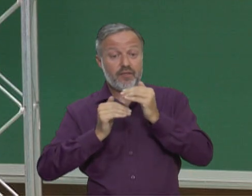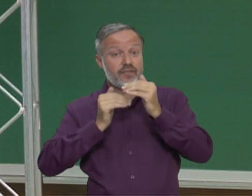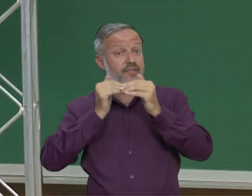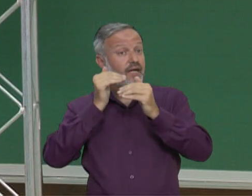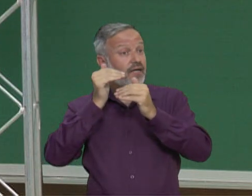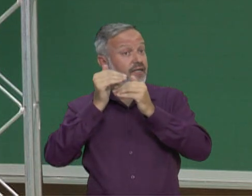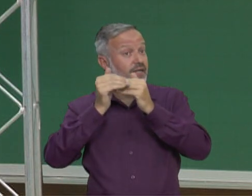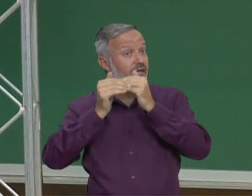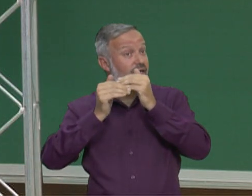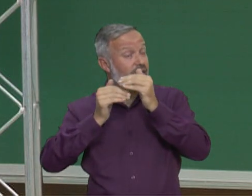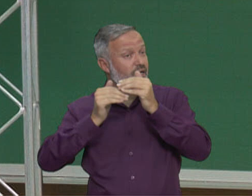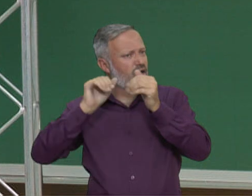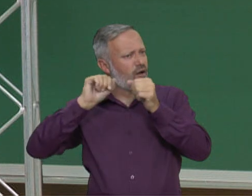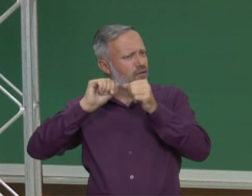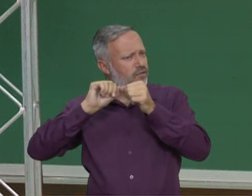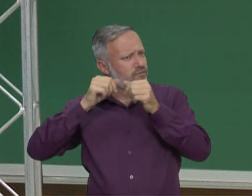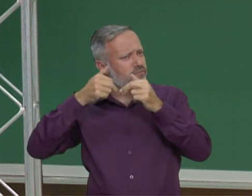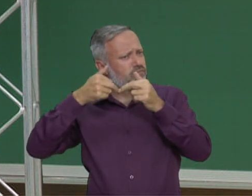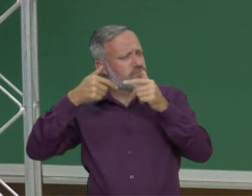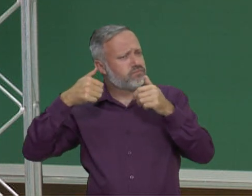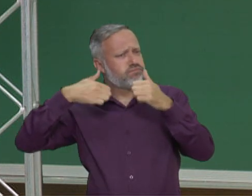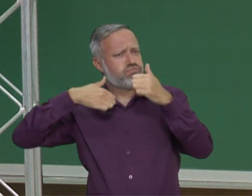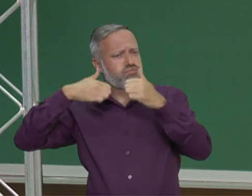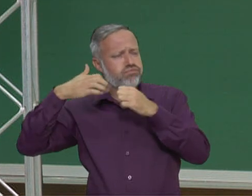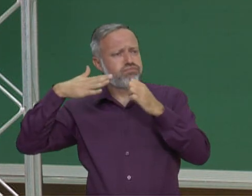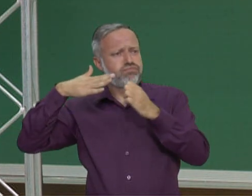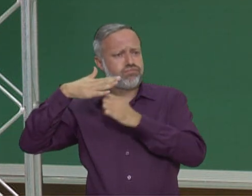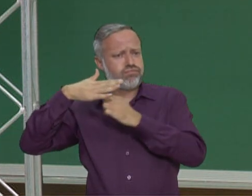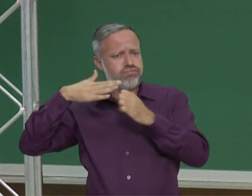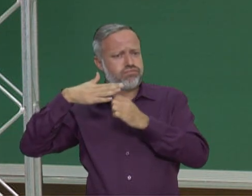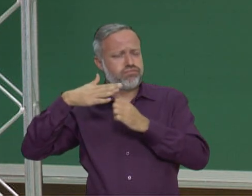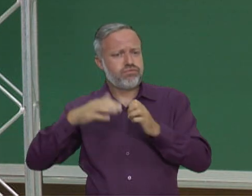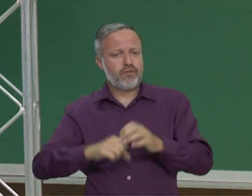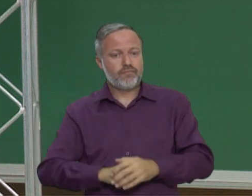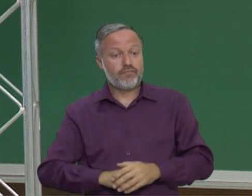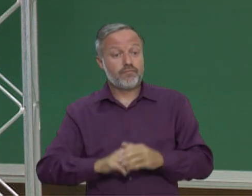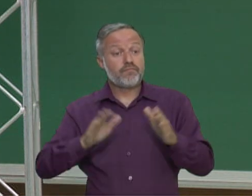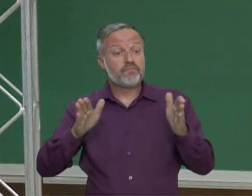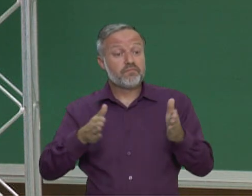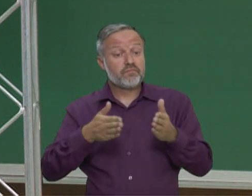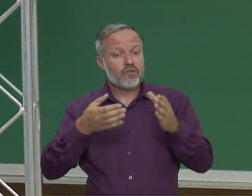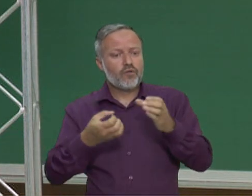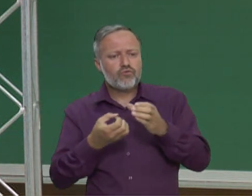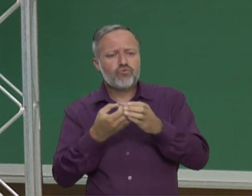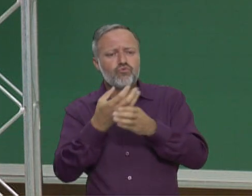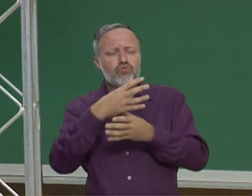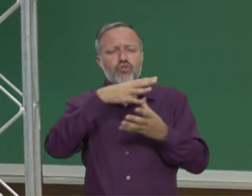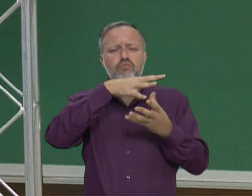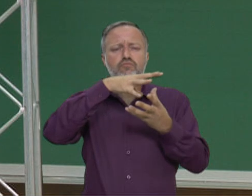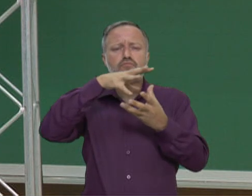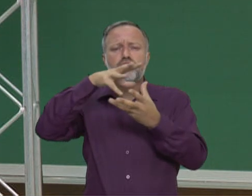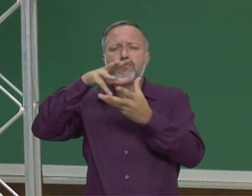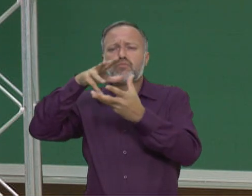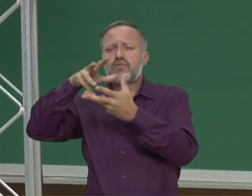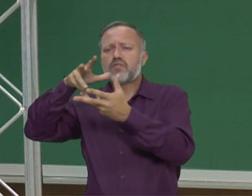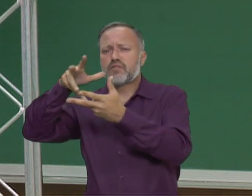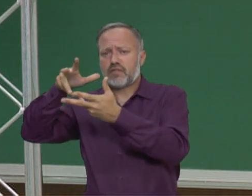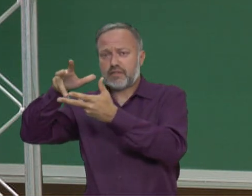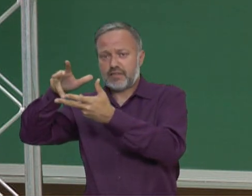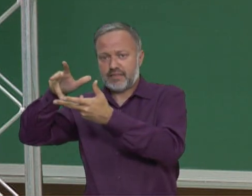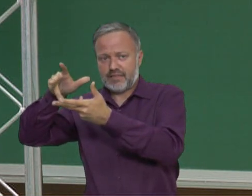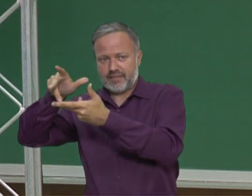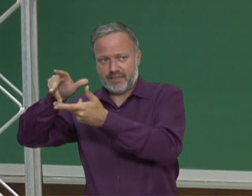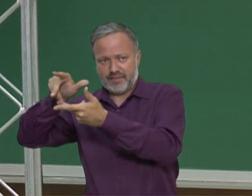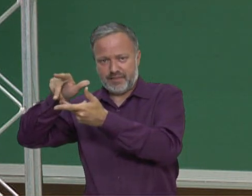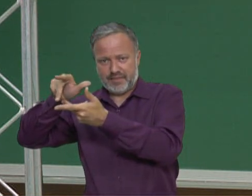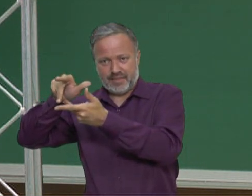Então, os países hoje, logo quando surgiu essa globalização, lembram lá no final da Guerra Fria, quando ela deu